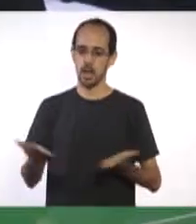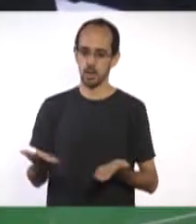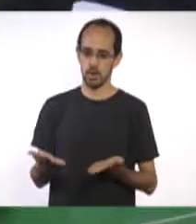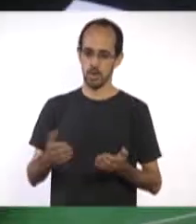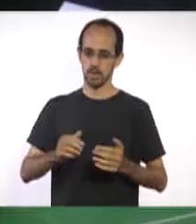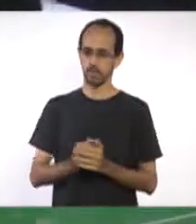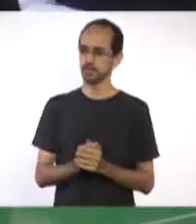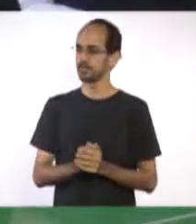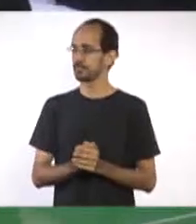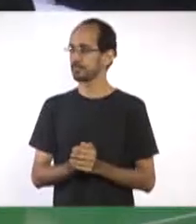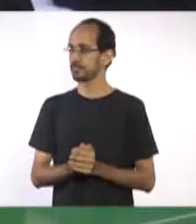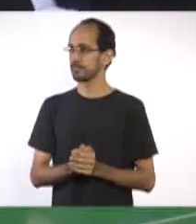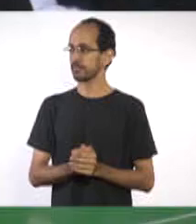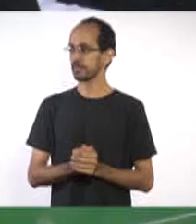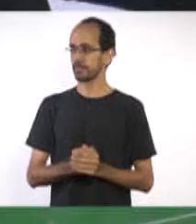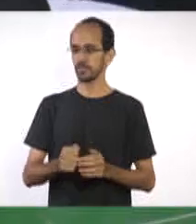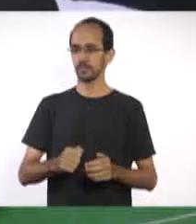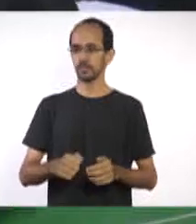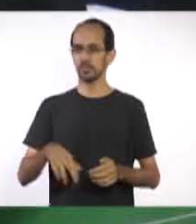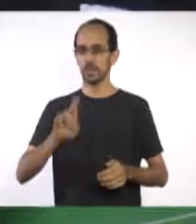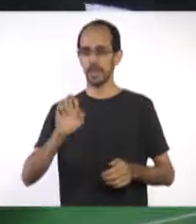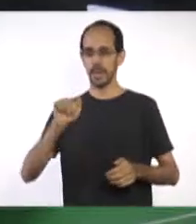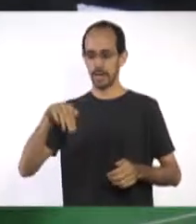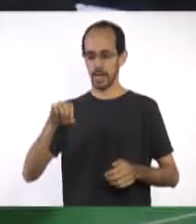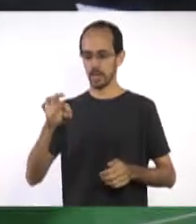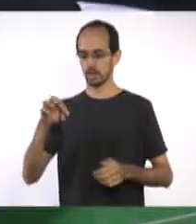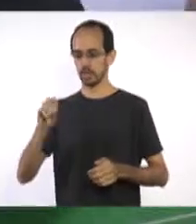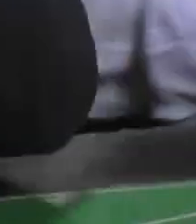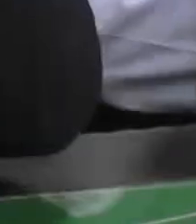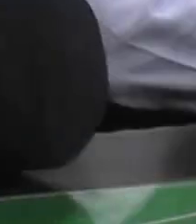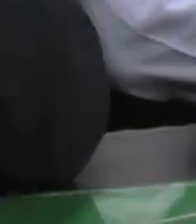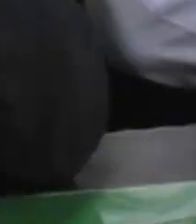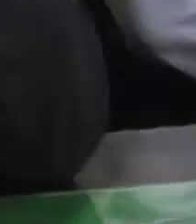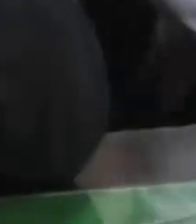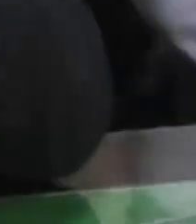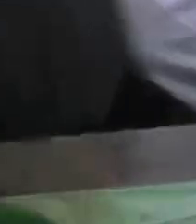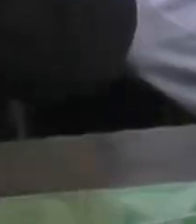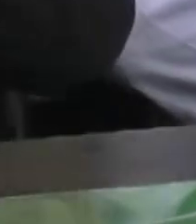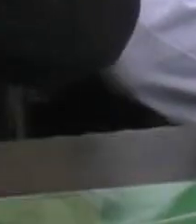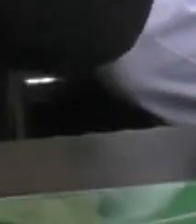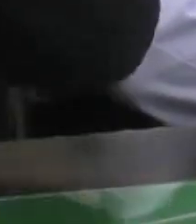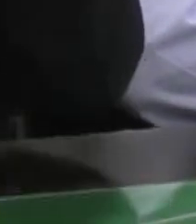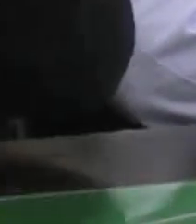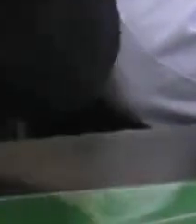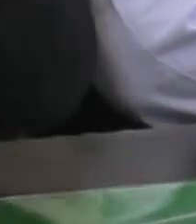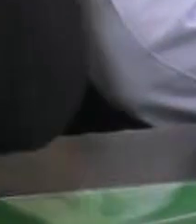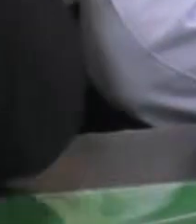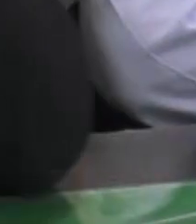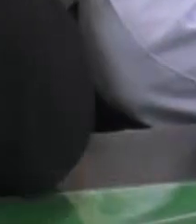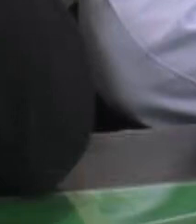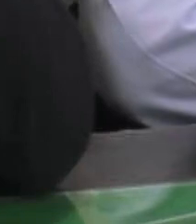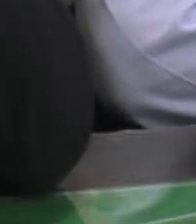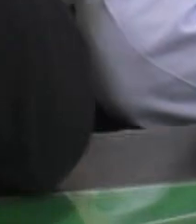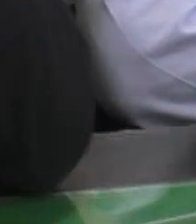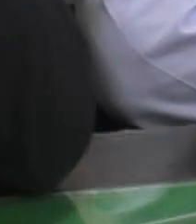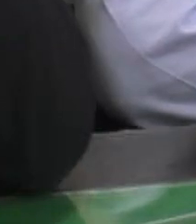proclamou que detém dossiê contra todos os deputados. Se o tem ou